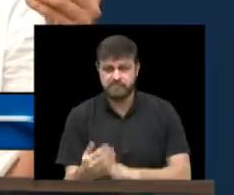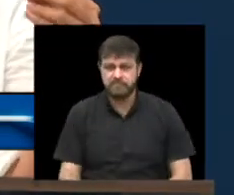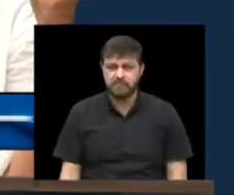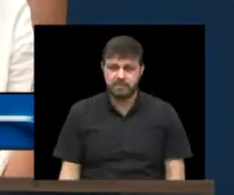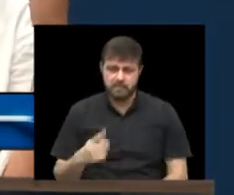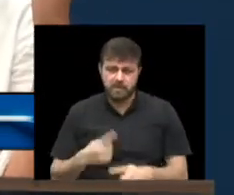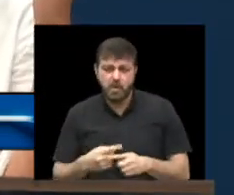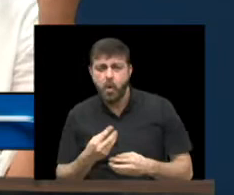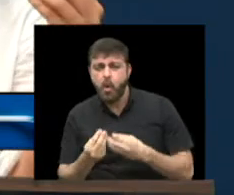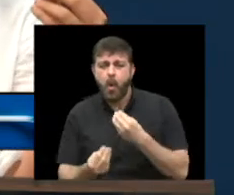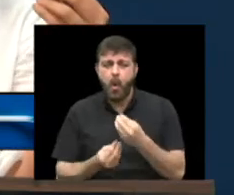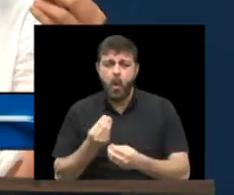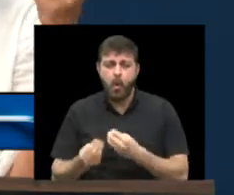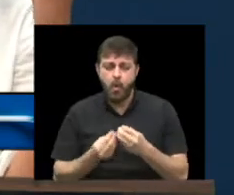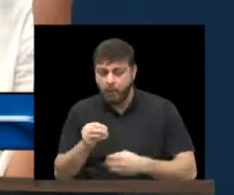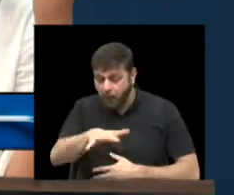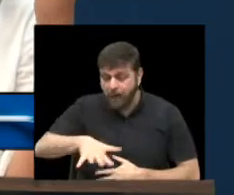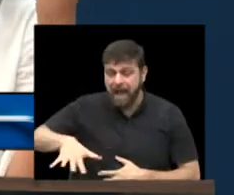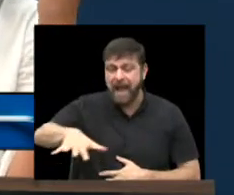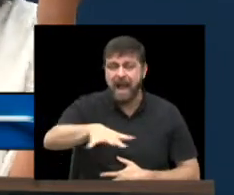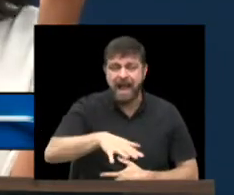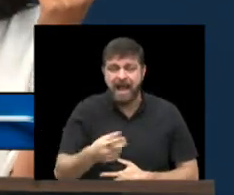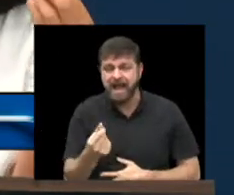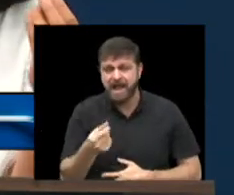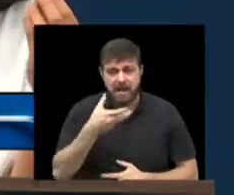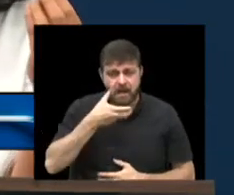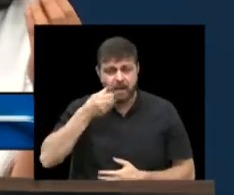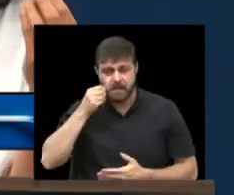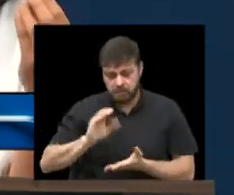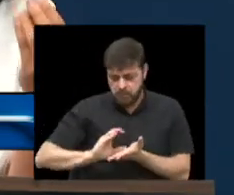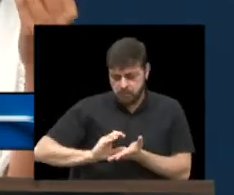diz como que vai ser gasto o orçamento público